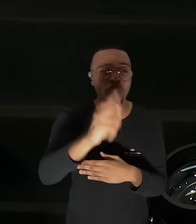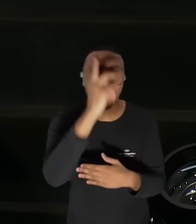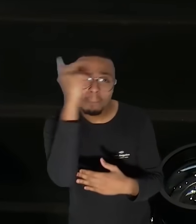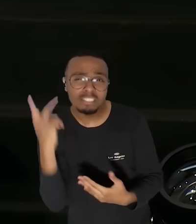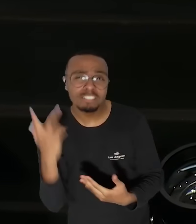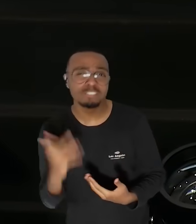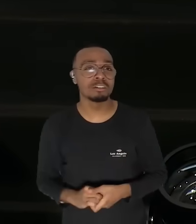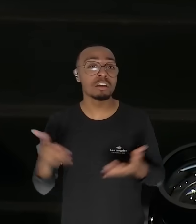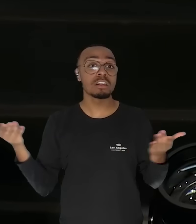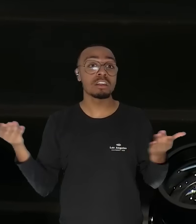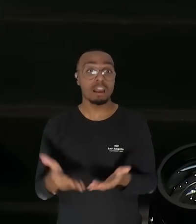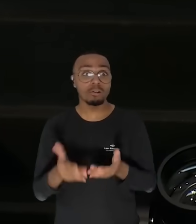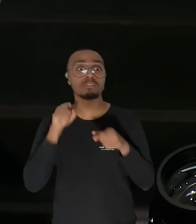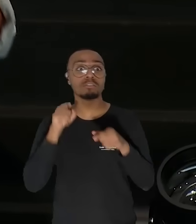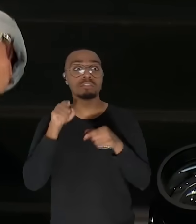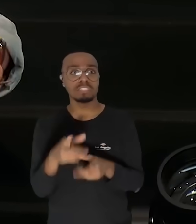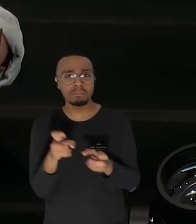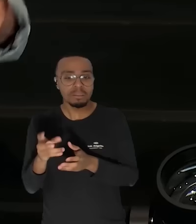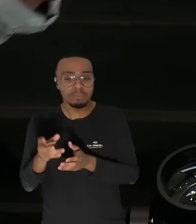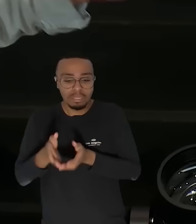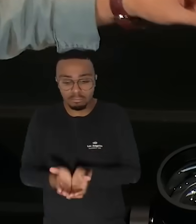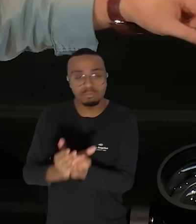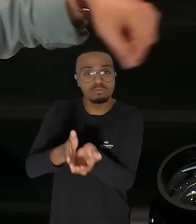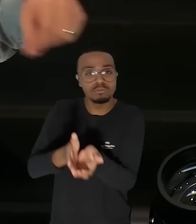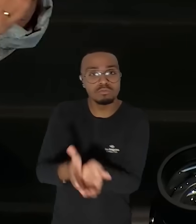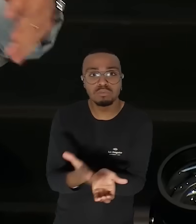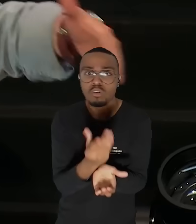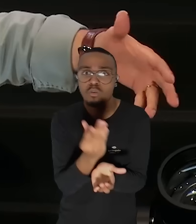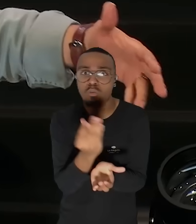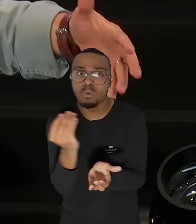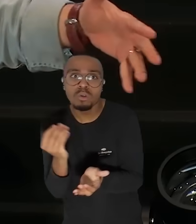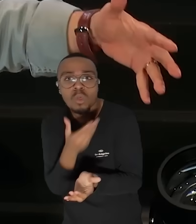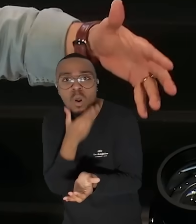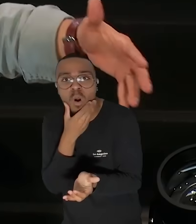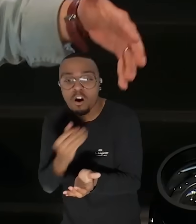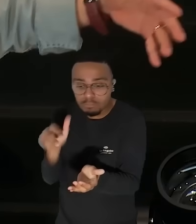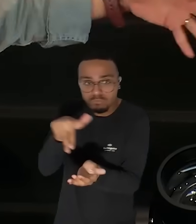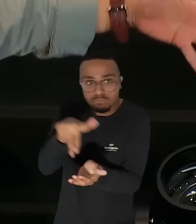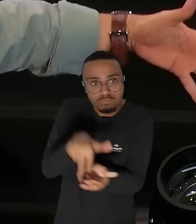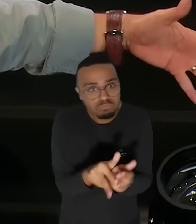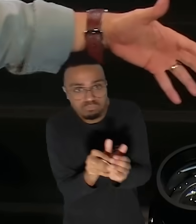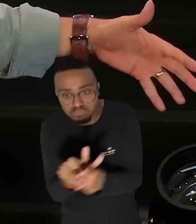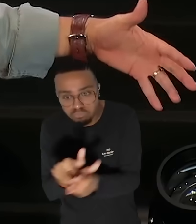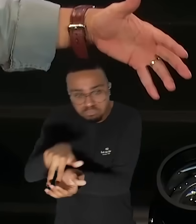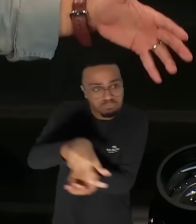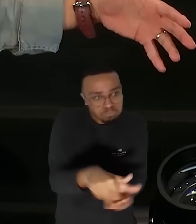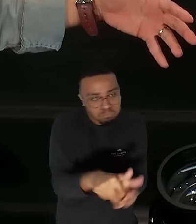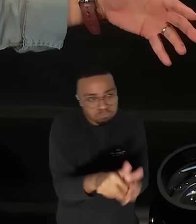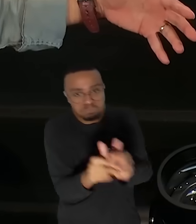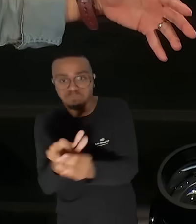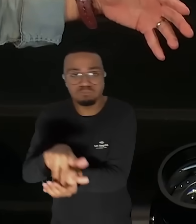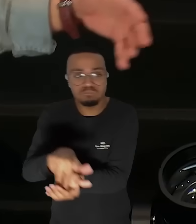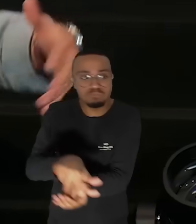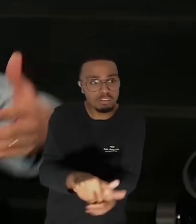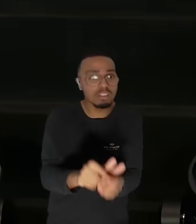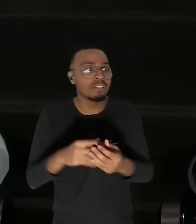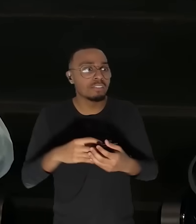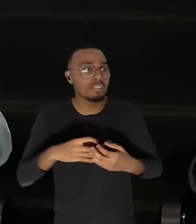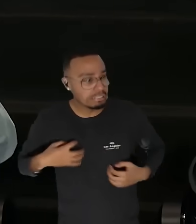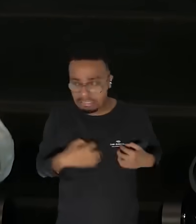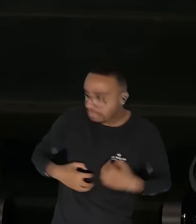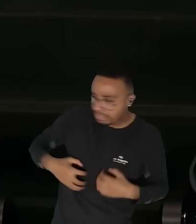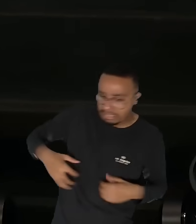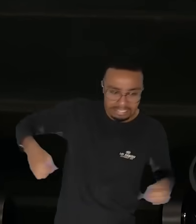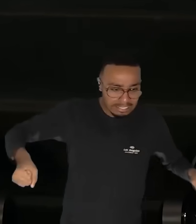hábeis, homens que viviam no mar, estão gritando desesperados porque o barco vai rachar, o barco vai quebrar. As madeiras